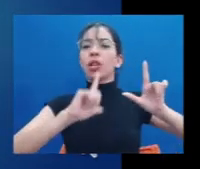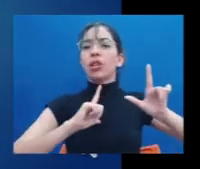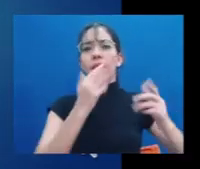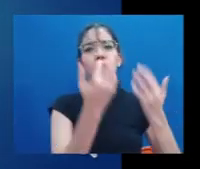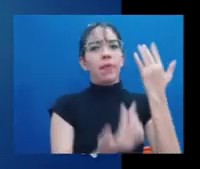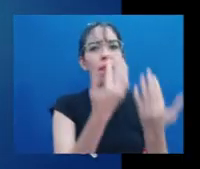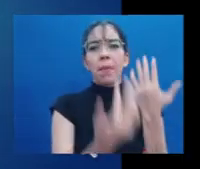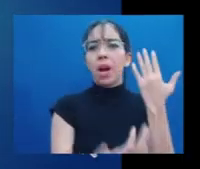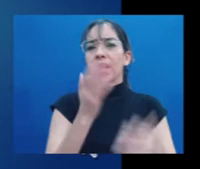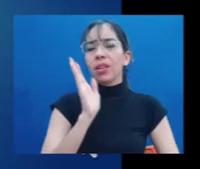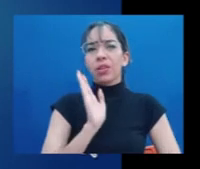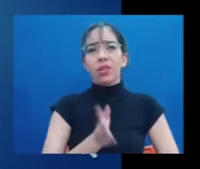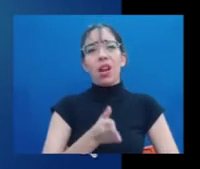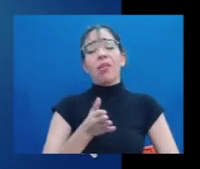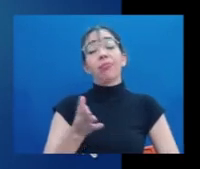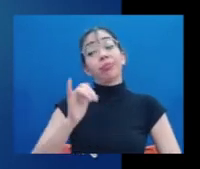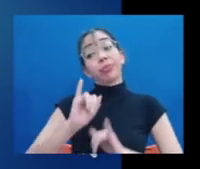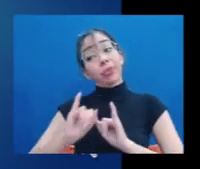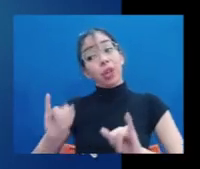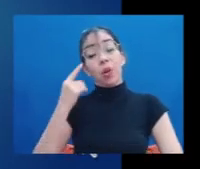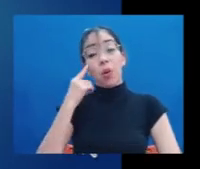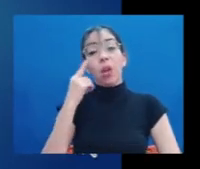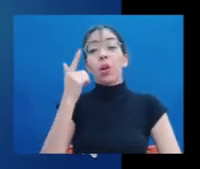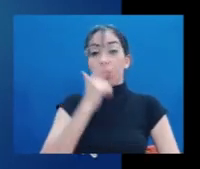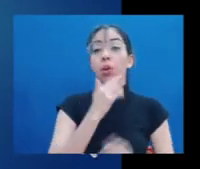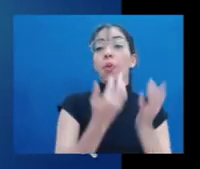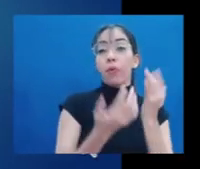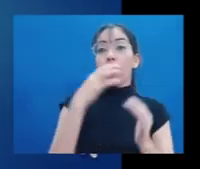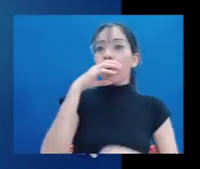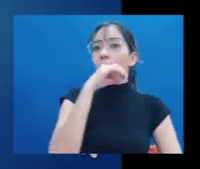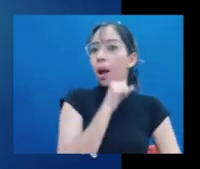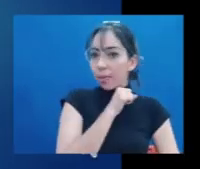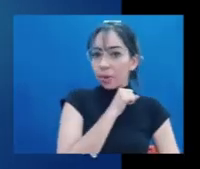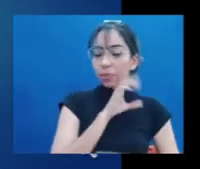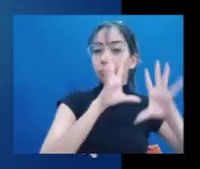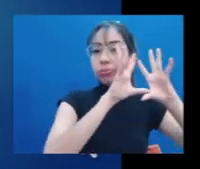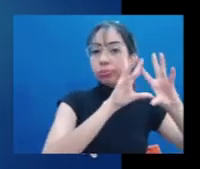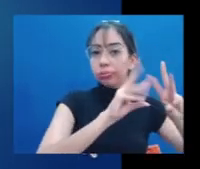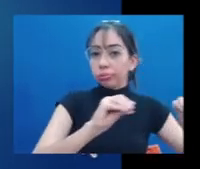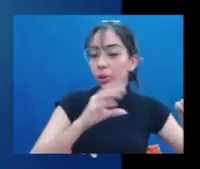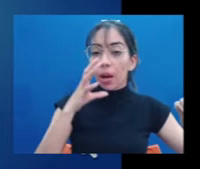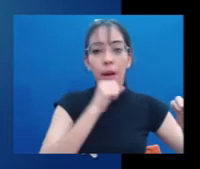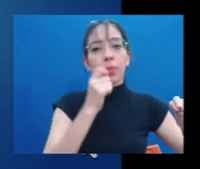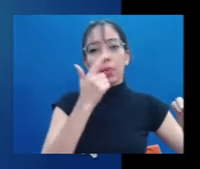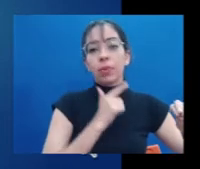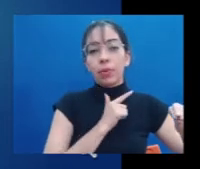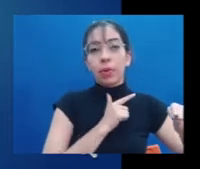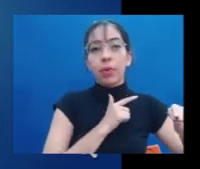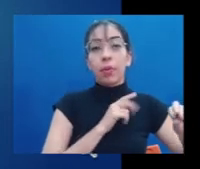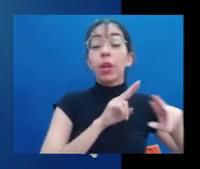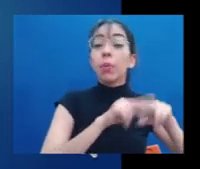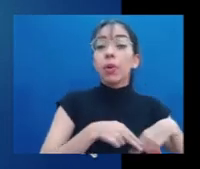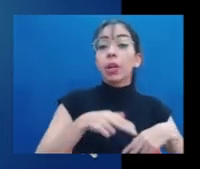isolou o prédio, acionou o corpo de bombeiros e esses bombeiros usaram uma escada, chegaram à janela, né, onde já tinha aí o fogo e